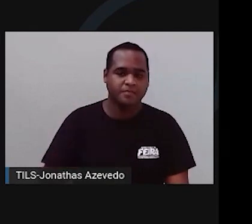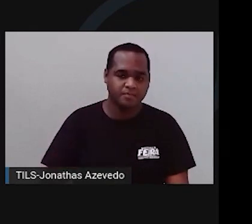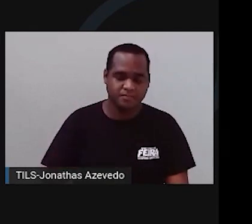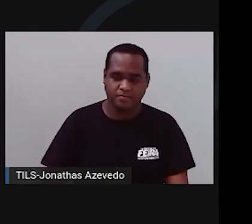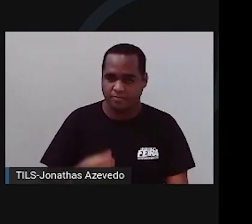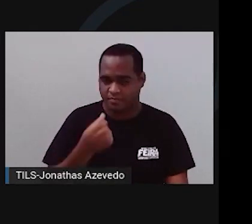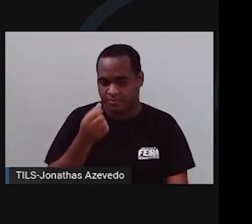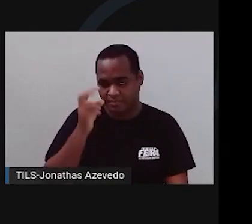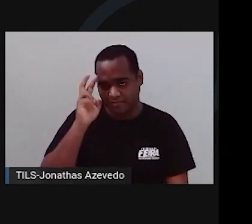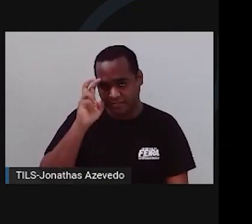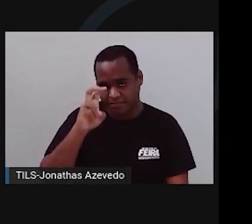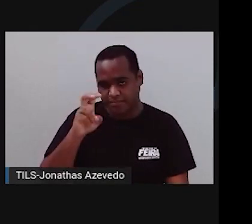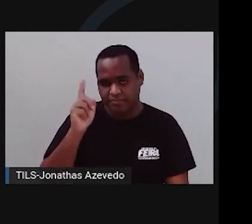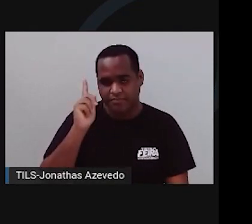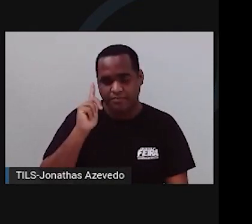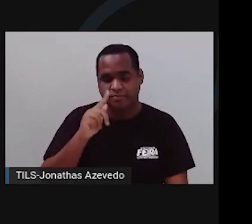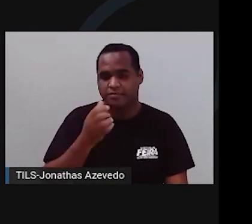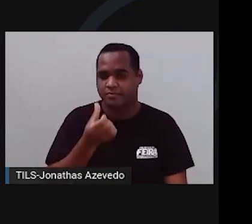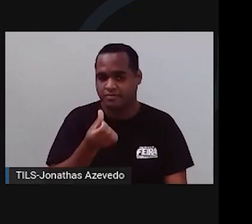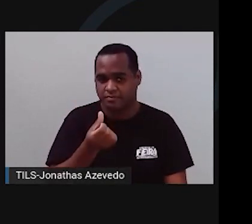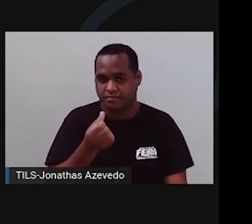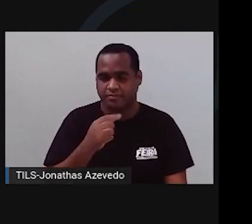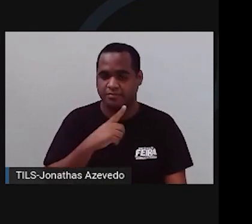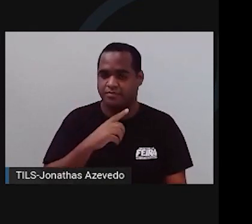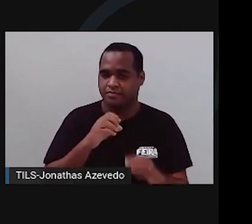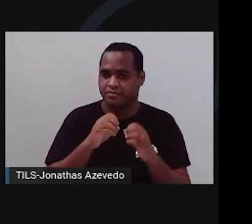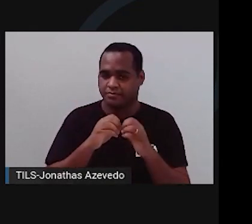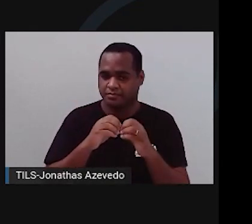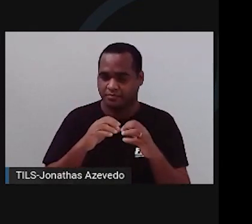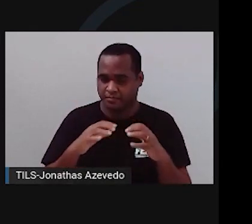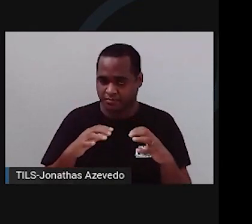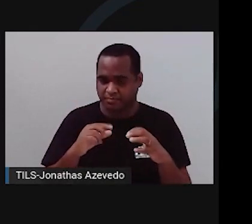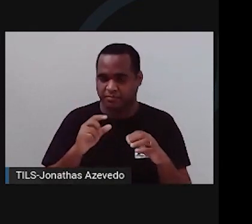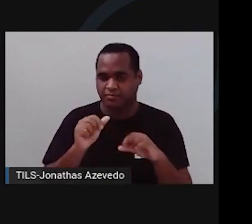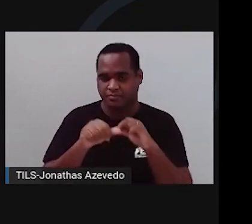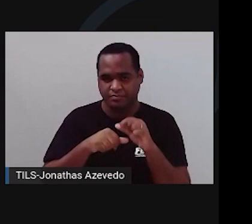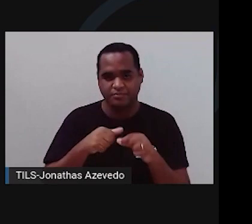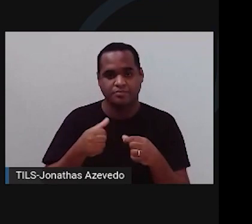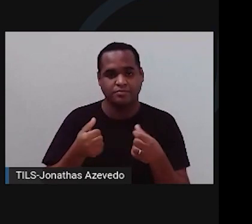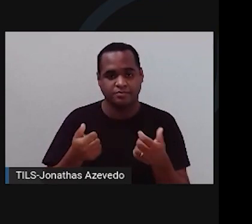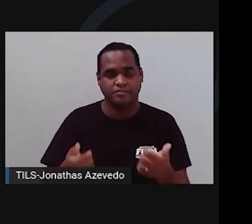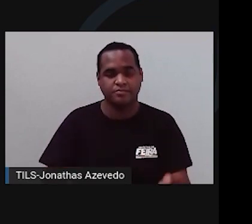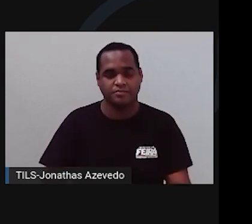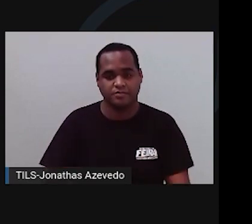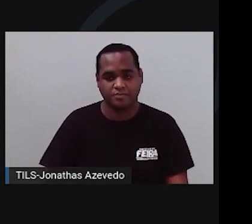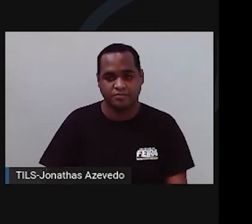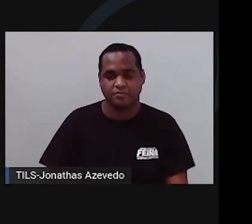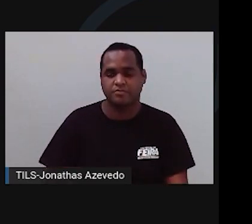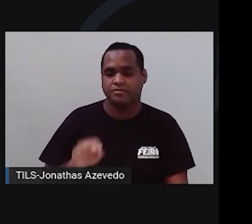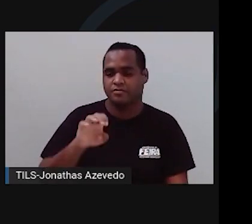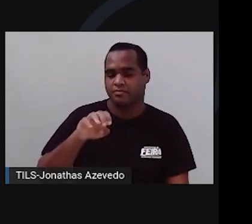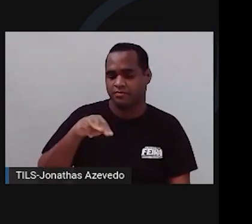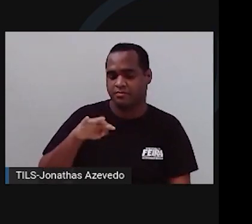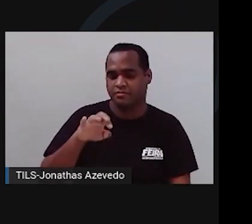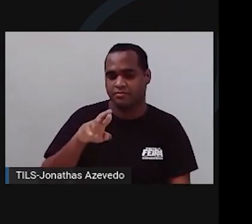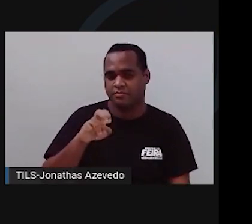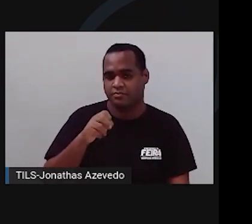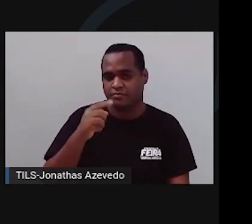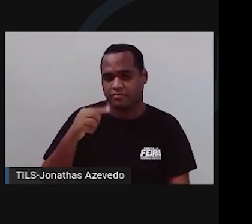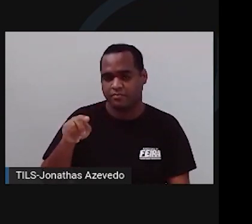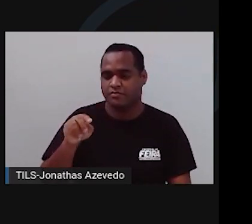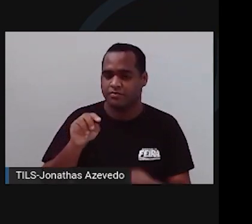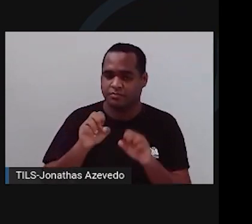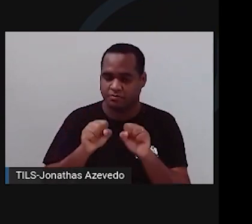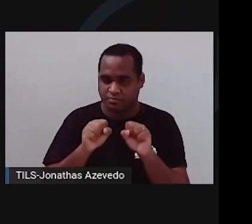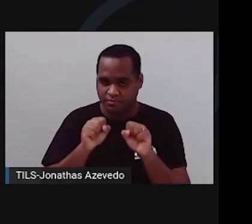6 dias de vida, o embrião se transforma em blastocisto. O embrião pode ser transferido para